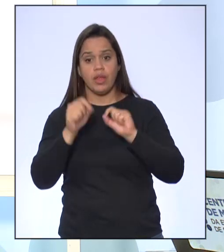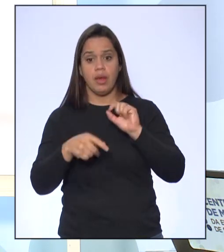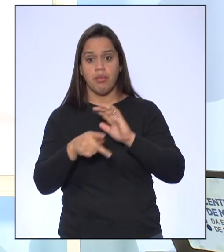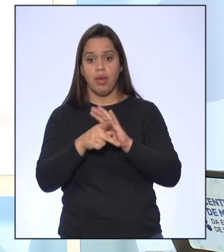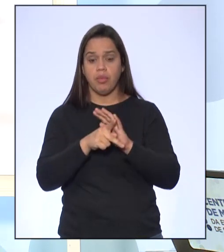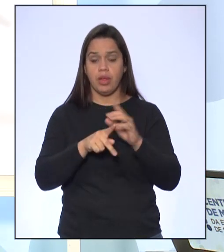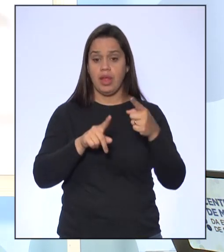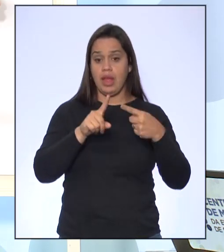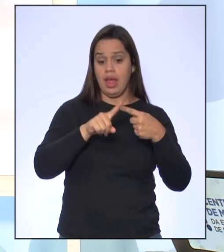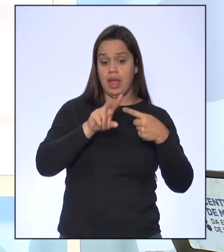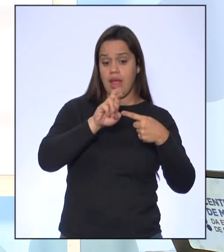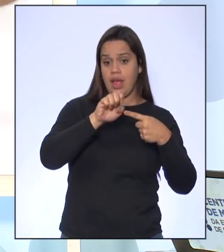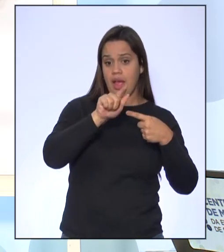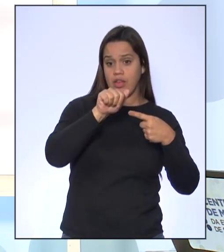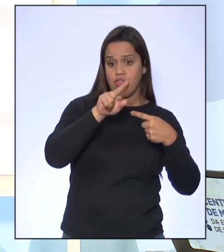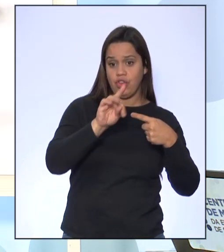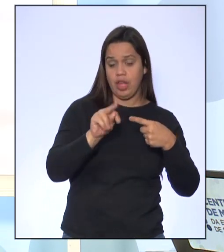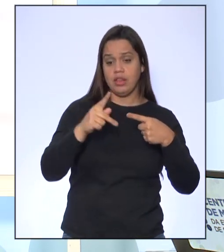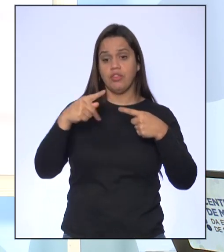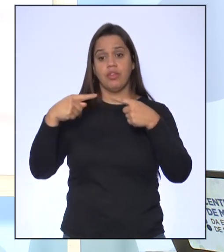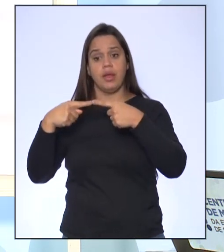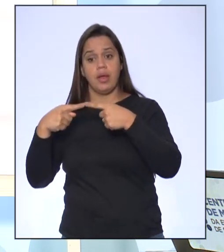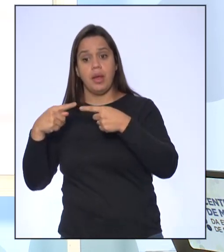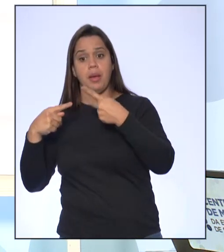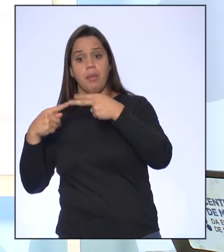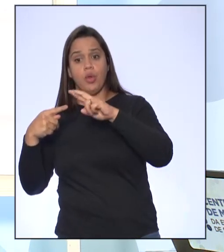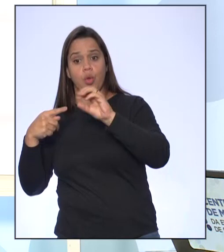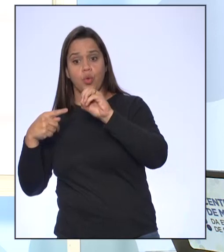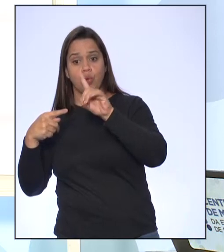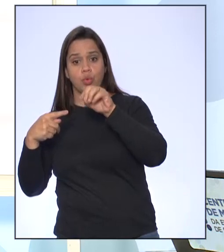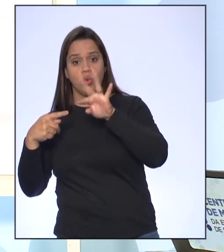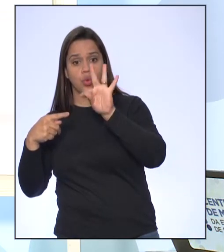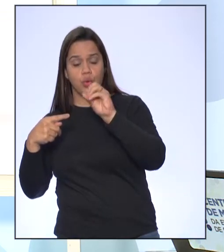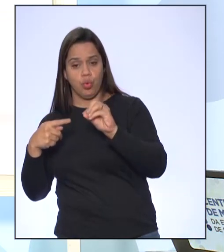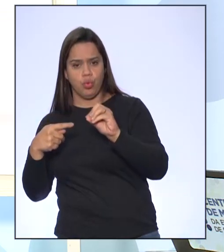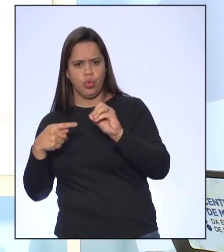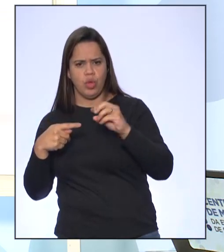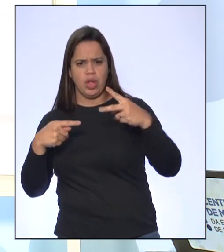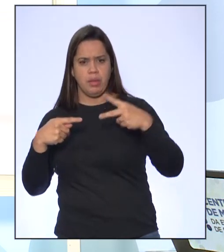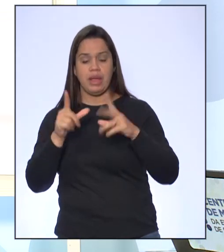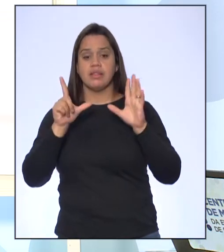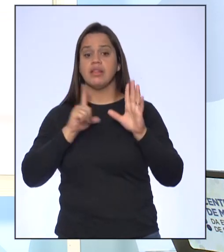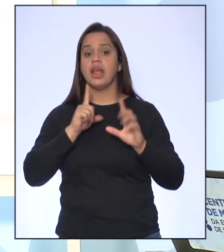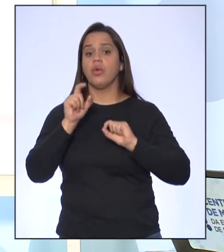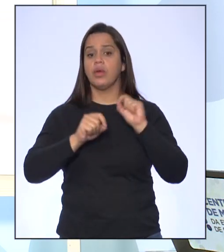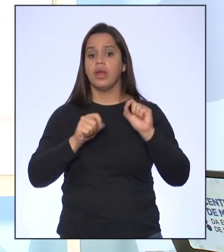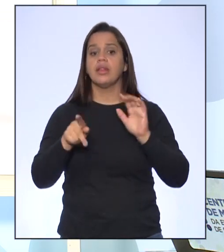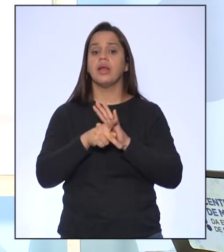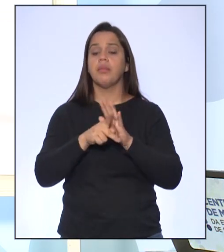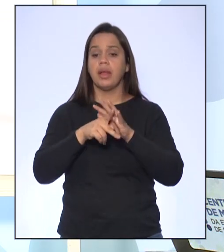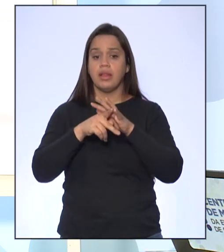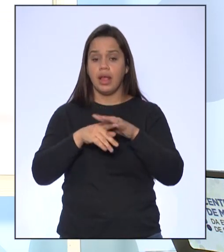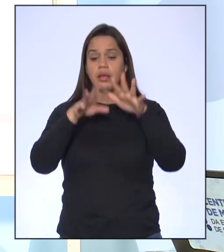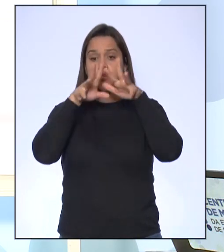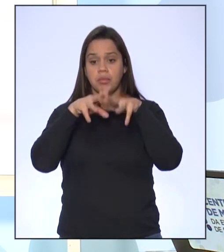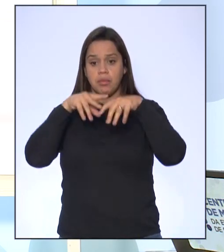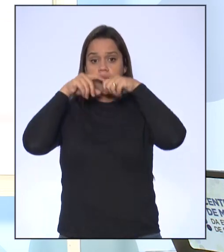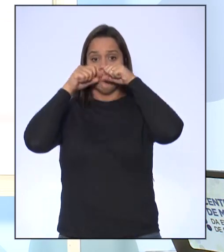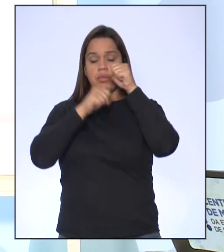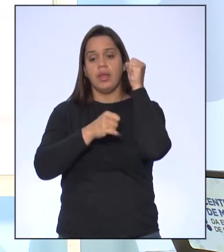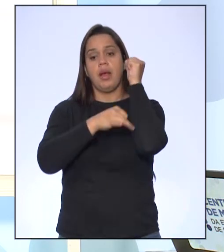É só a glicose, professora? Não, olha o oxigênio aqui, né? Para a respiração dos seres, para a respiração da própria